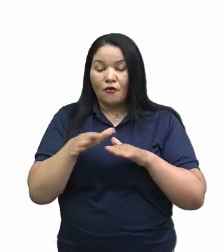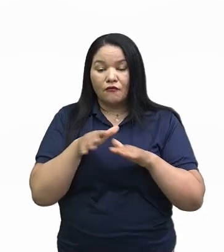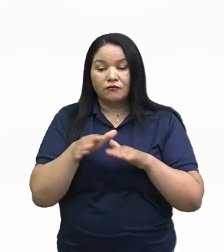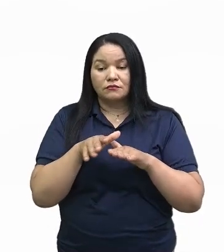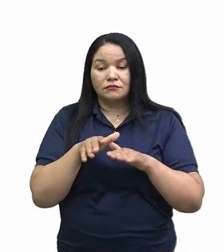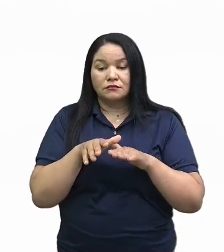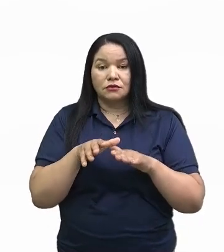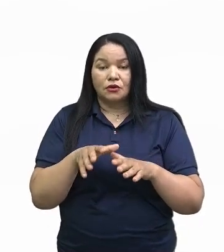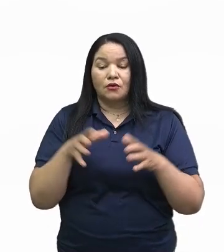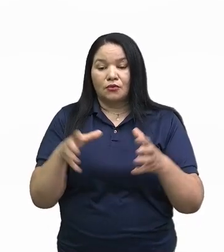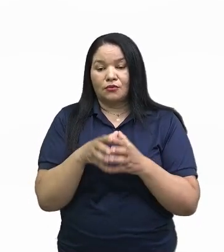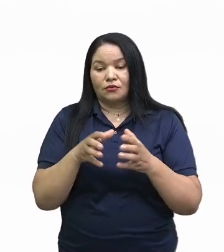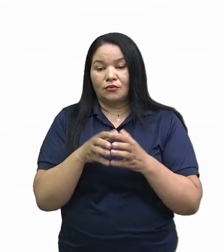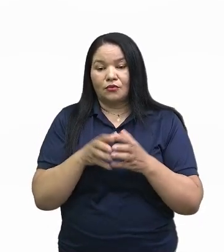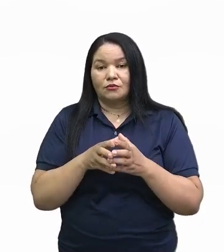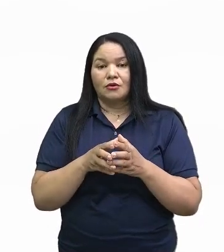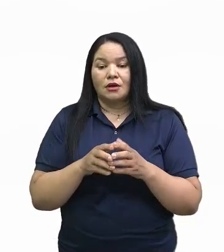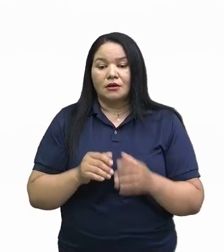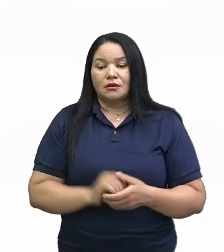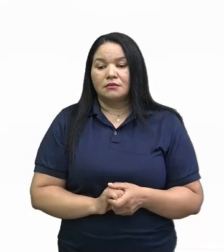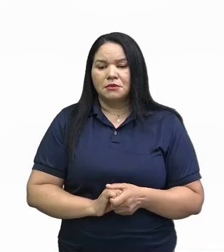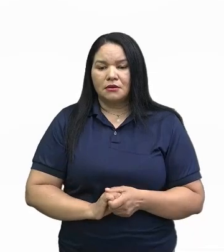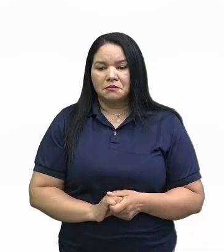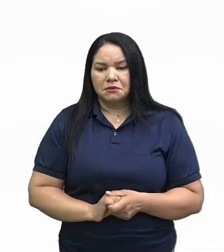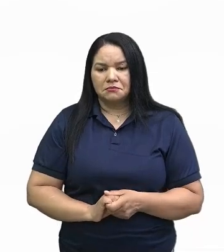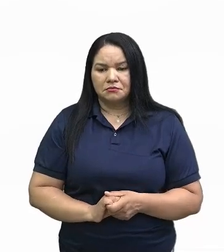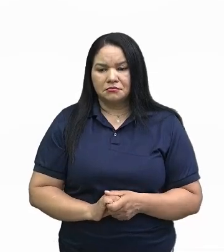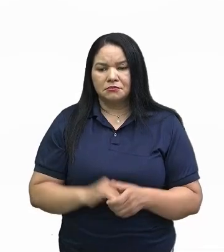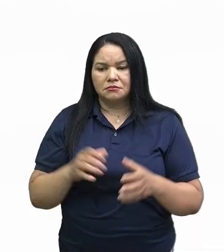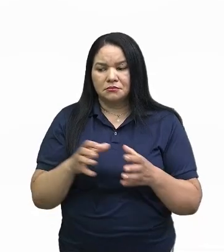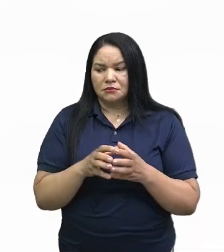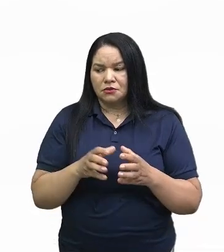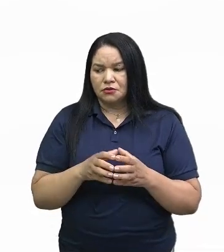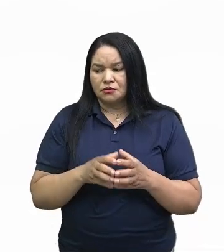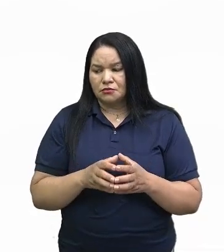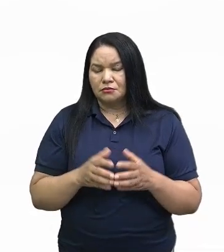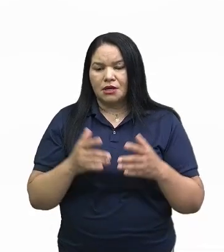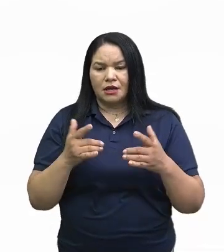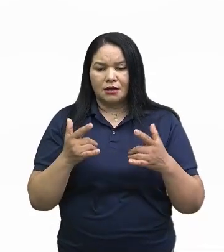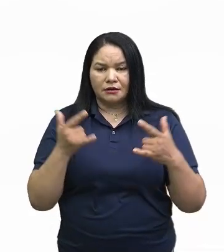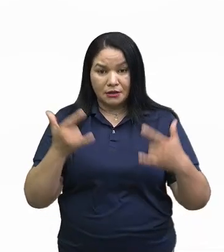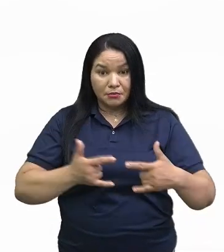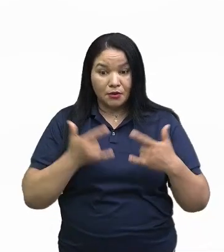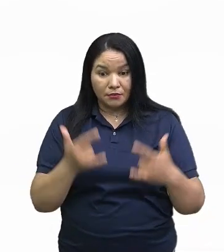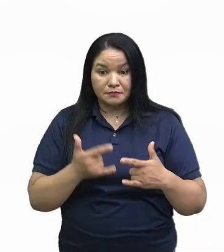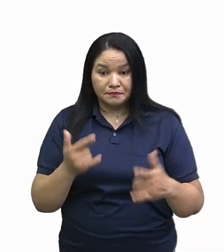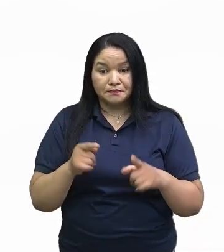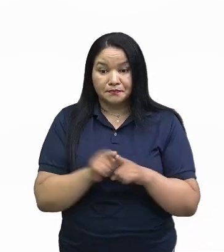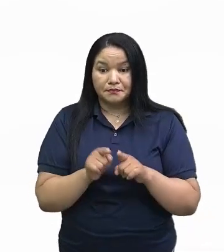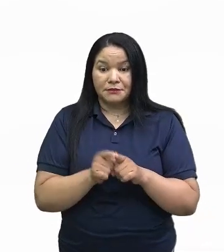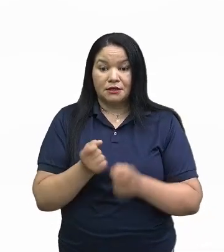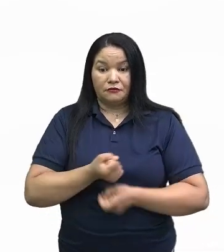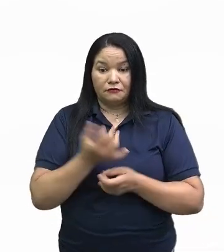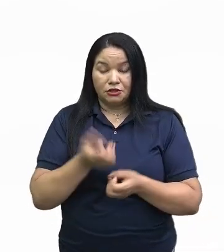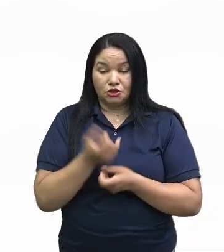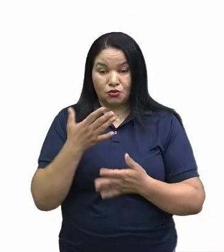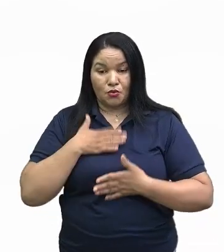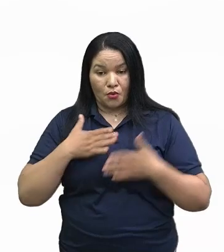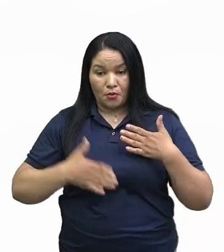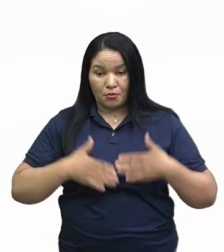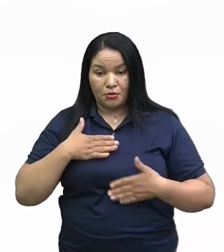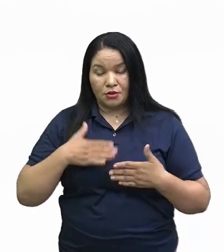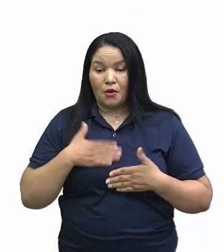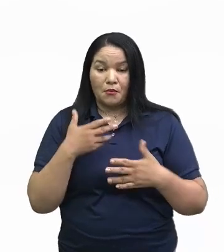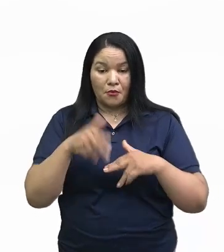chamado hip hop, que também faz uma manifestação corporal ali através